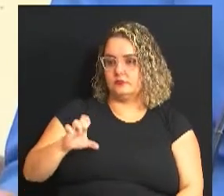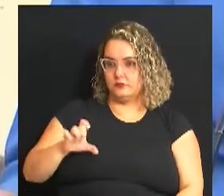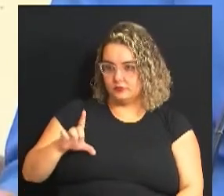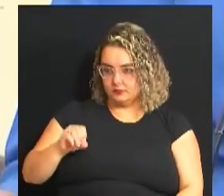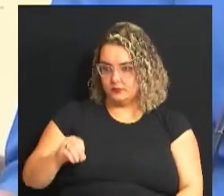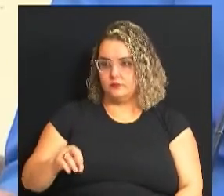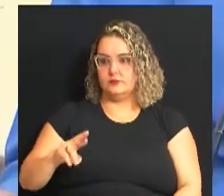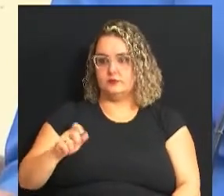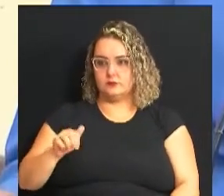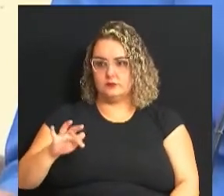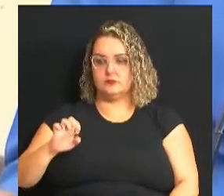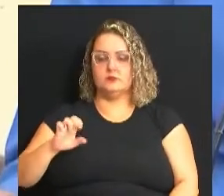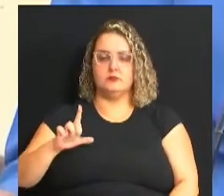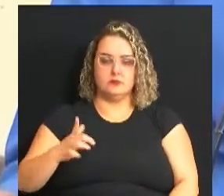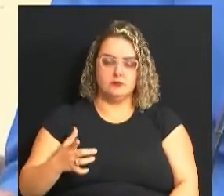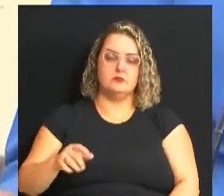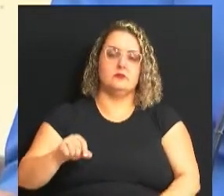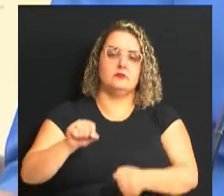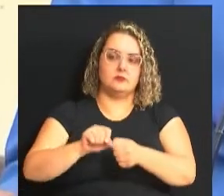ou o Rafael